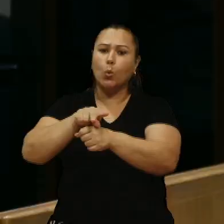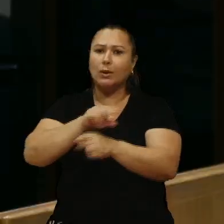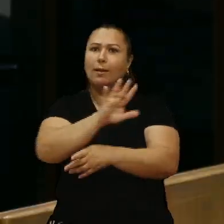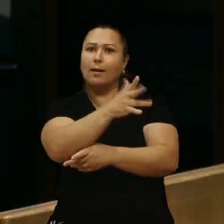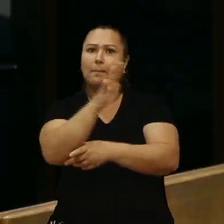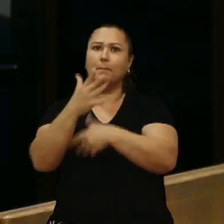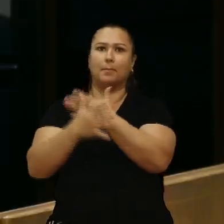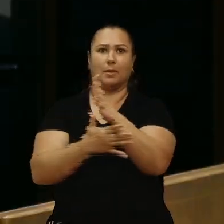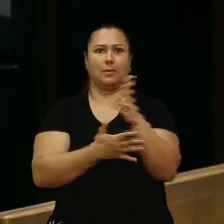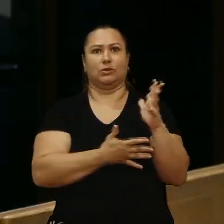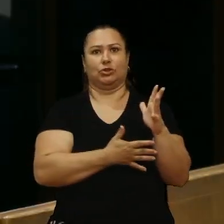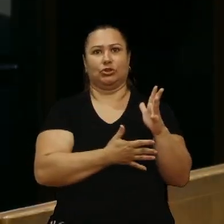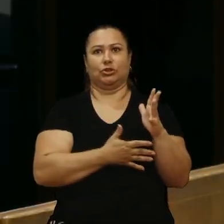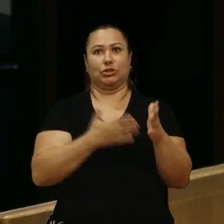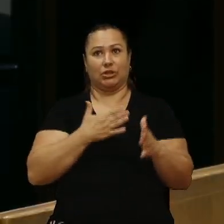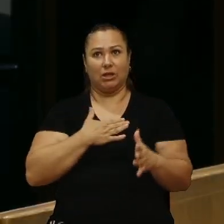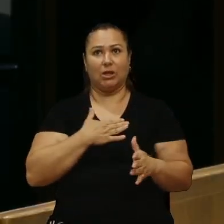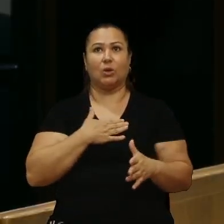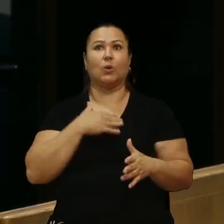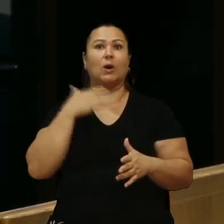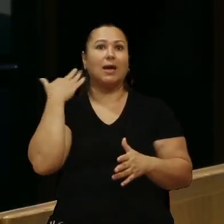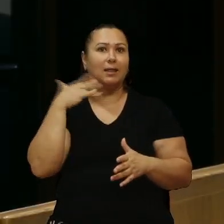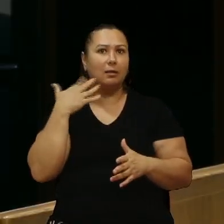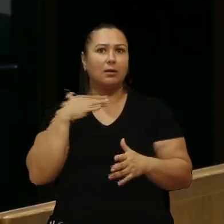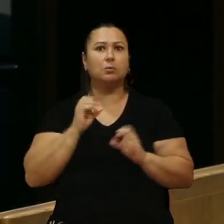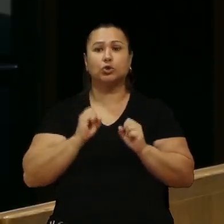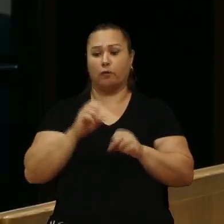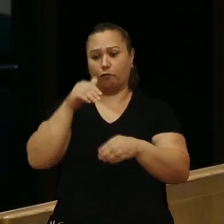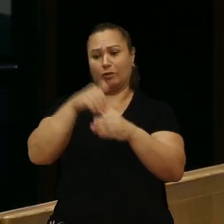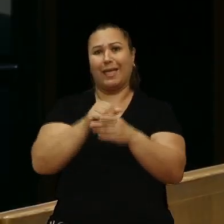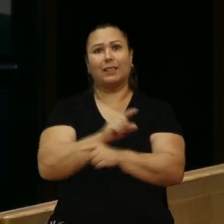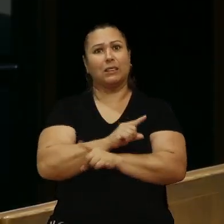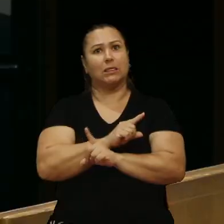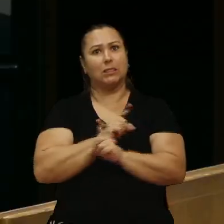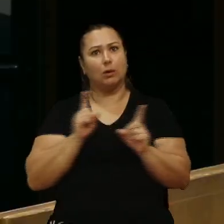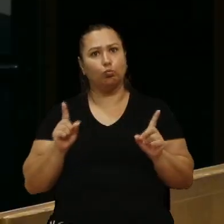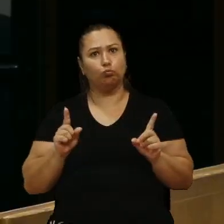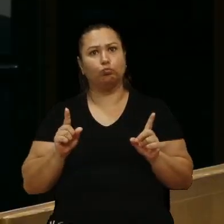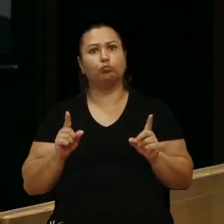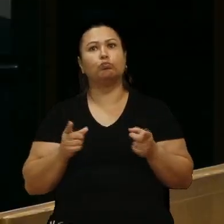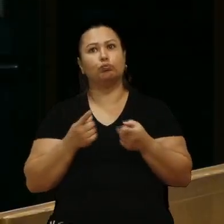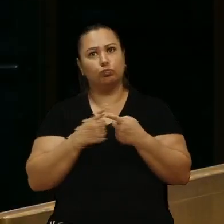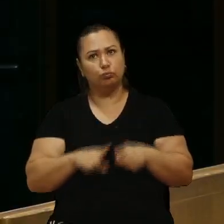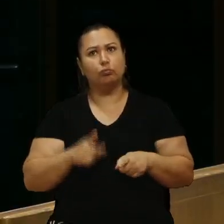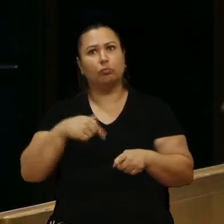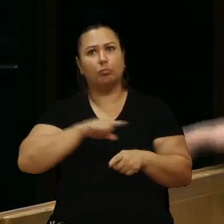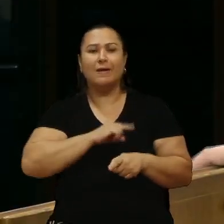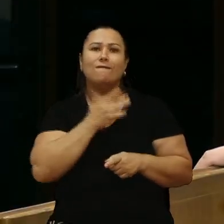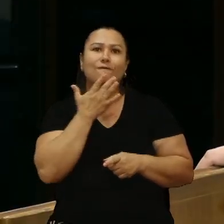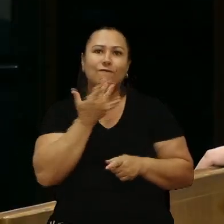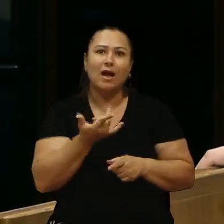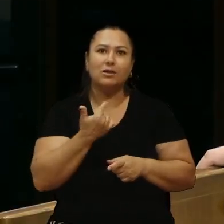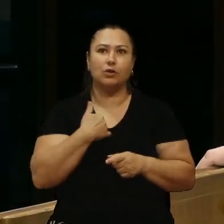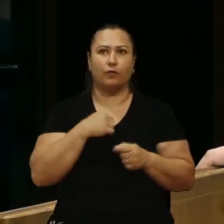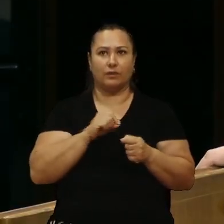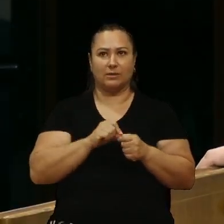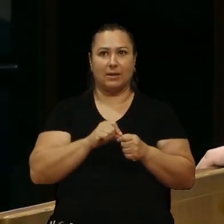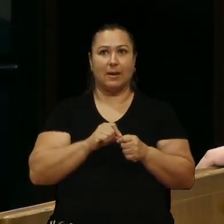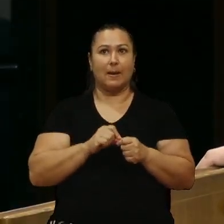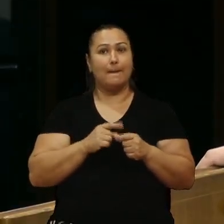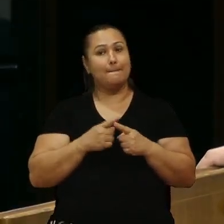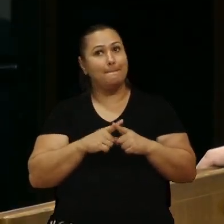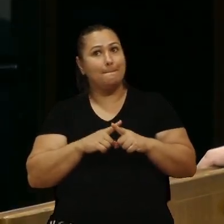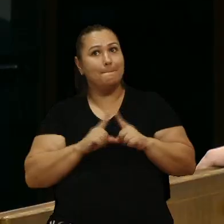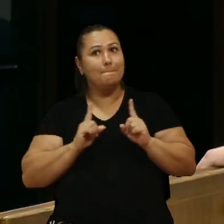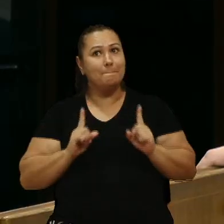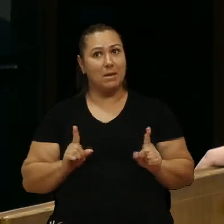ambiente. Eu e a vereadora Andressa poderíamos votar não, e politicamente seria a decisão mais fácil que eu faria.